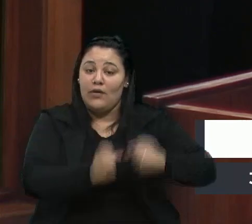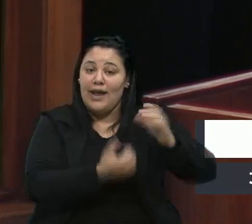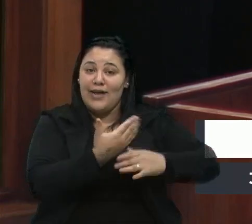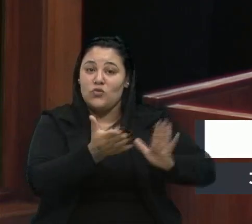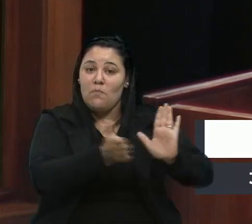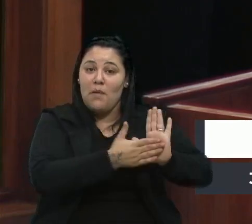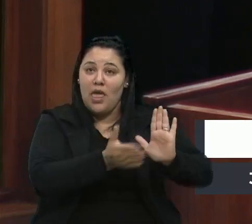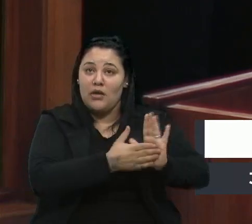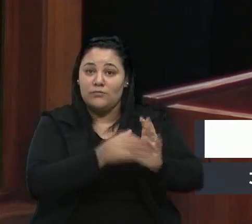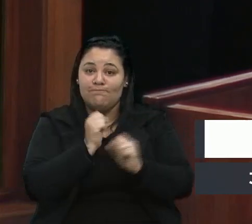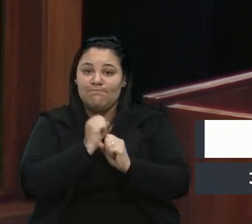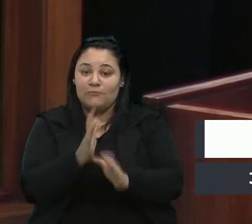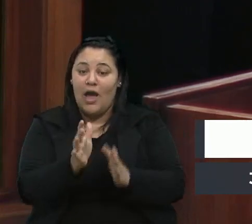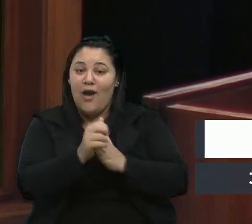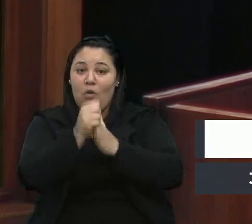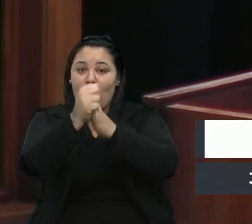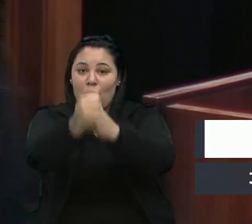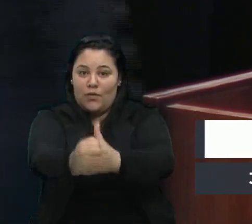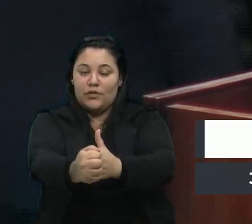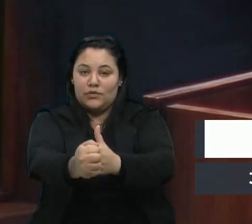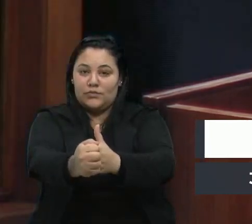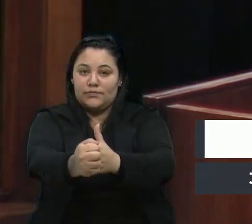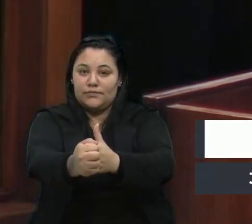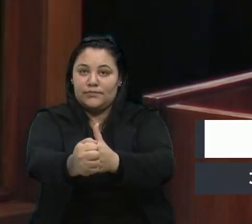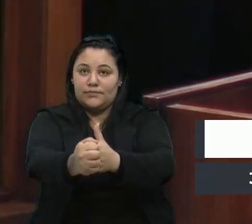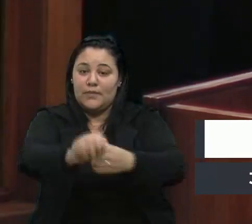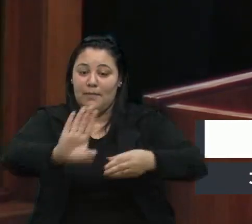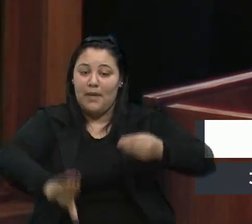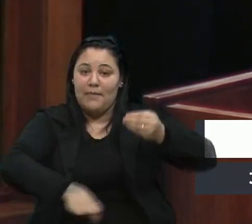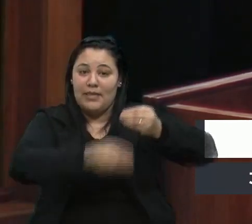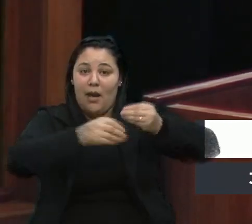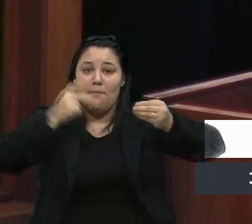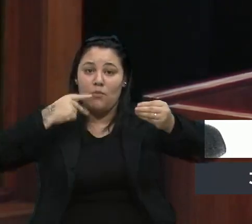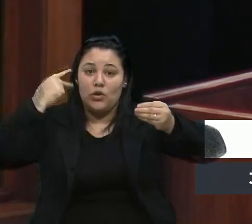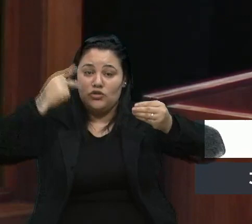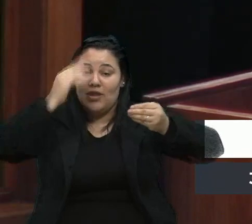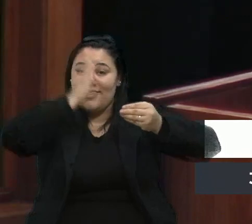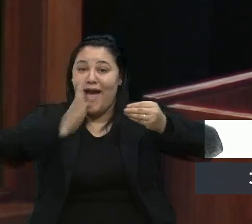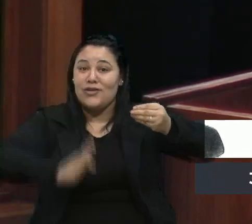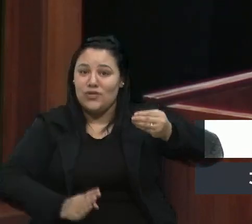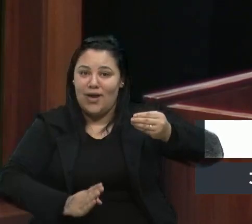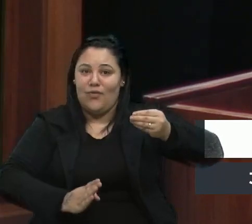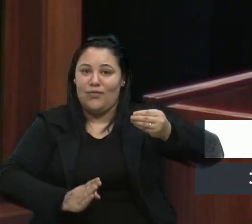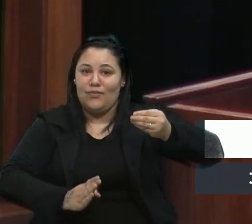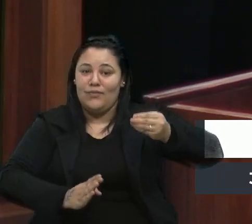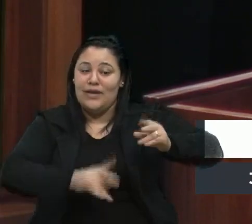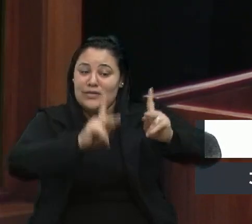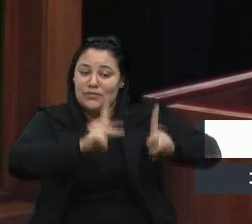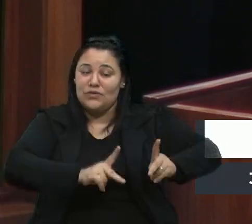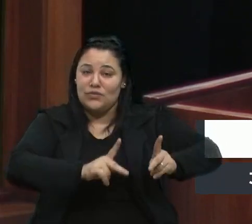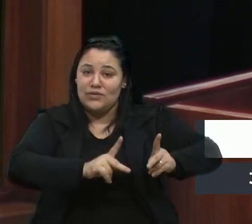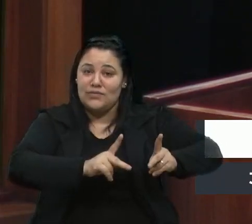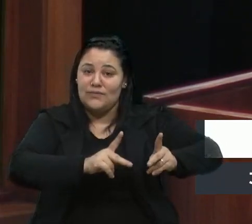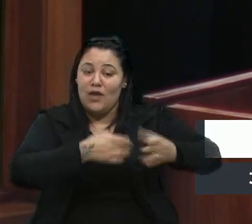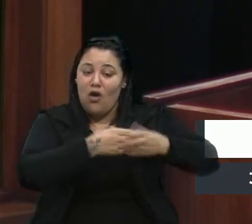ação e monitoramento para a efetiva implementação de política nacional para a população de rua